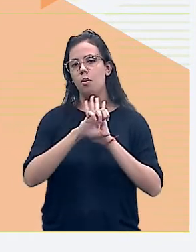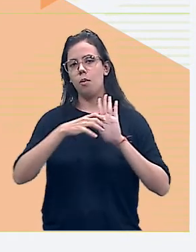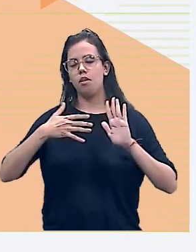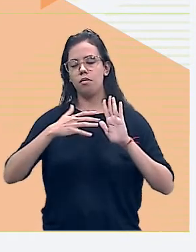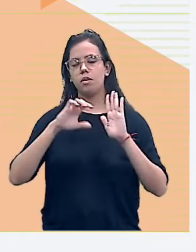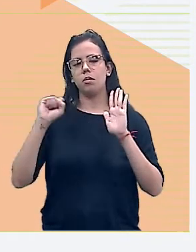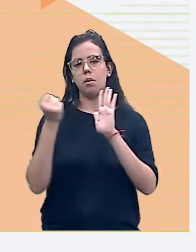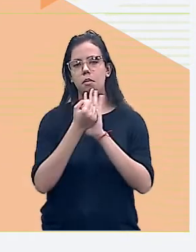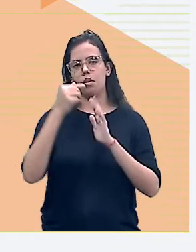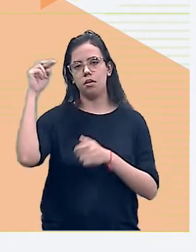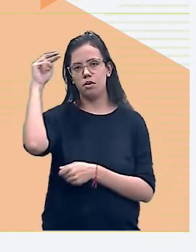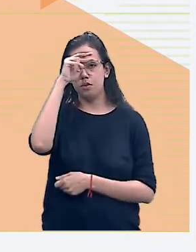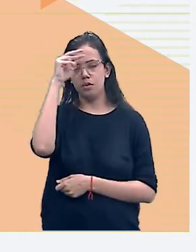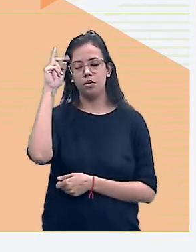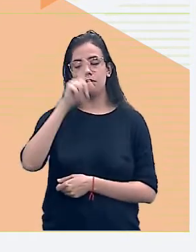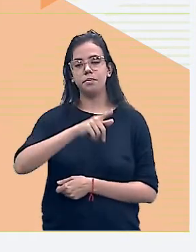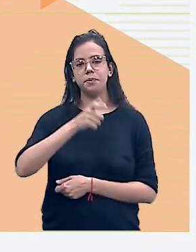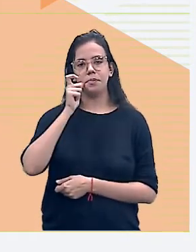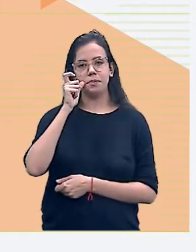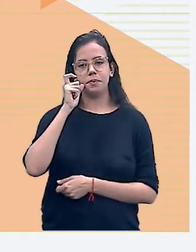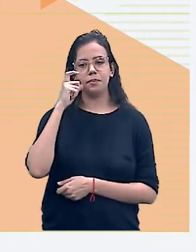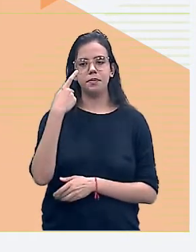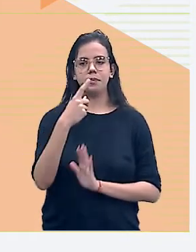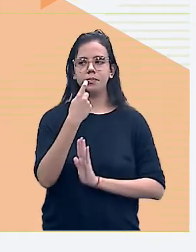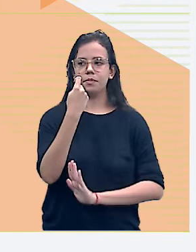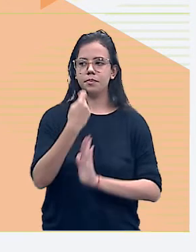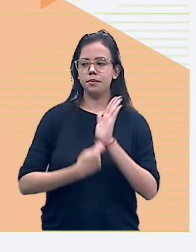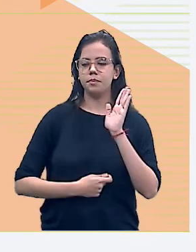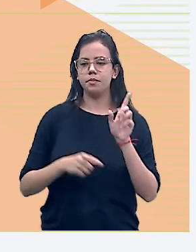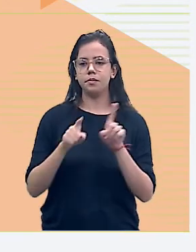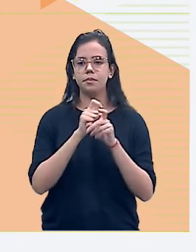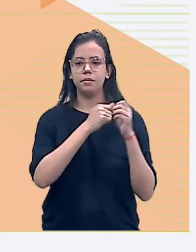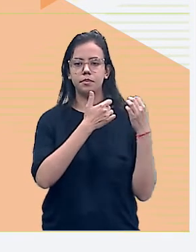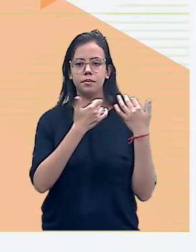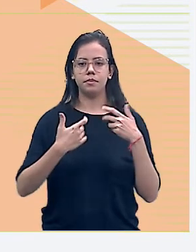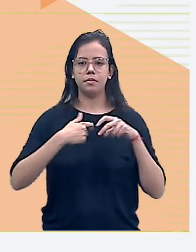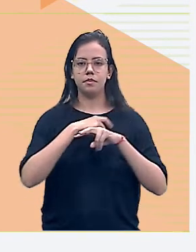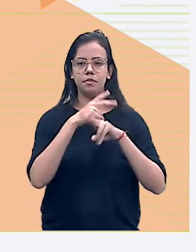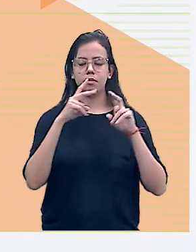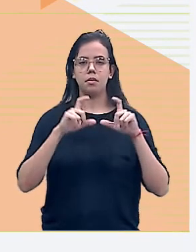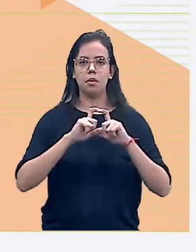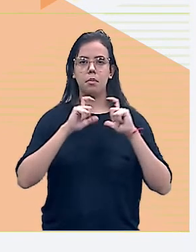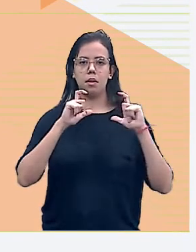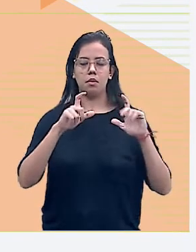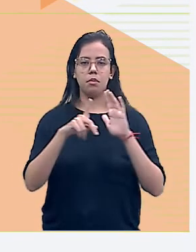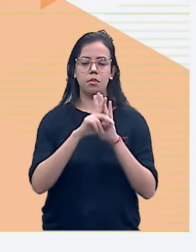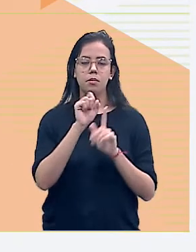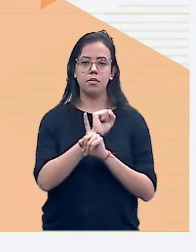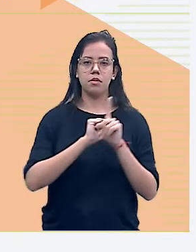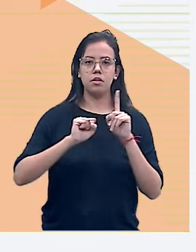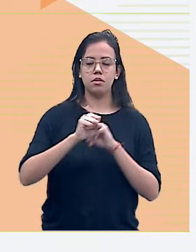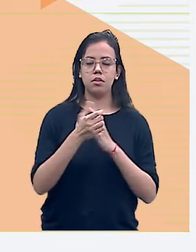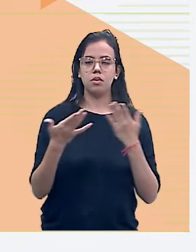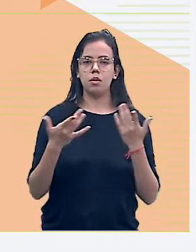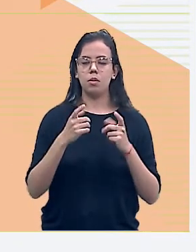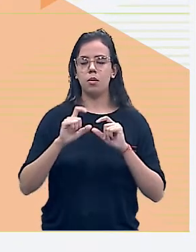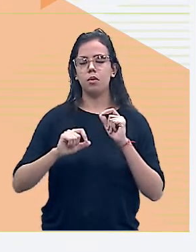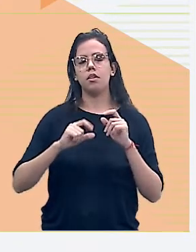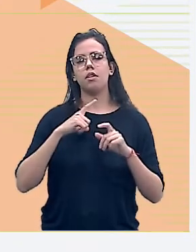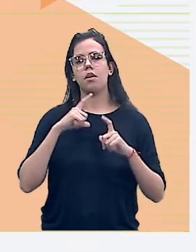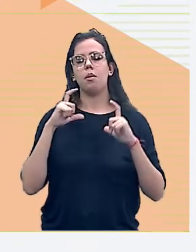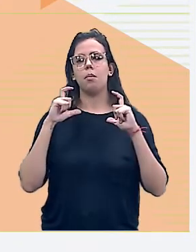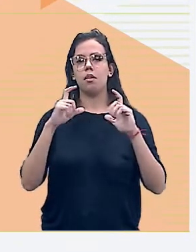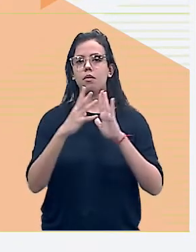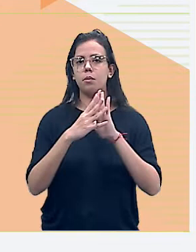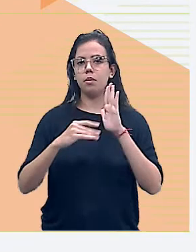isso vai ser interessantíssimo para sua já falamos aqui do parágrafo de sociedade e nós temos um parágrafo